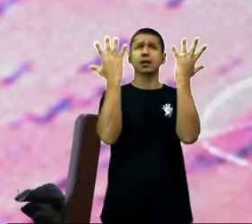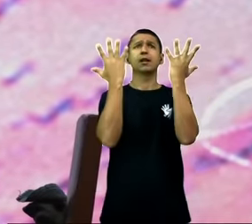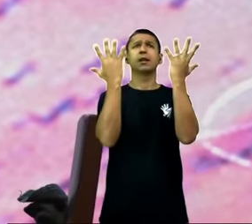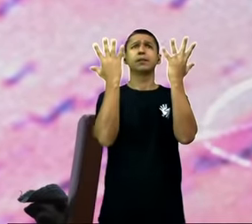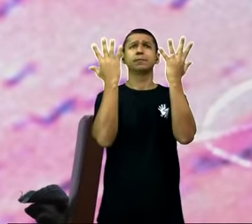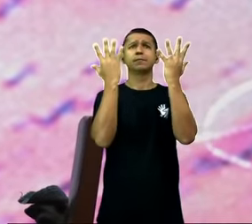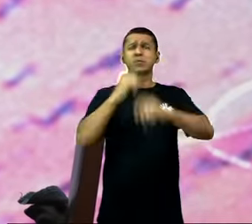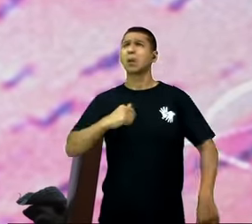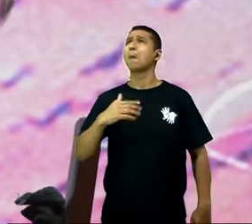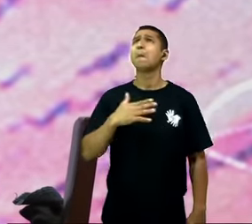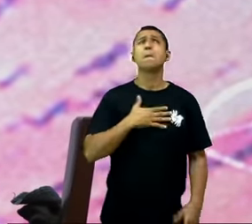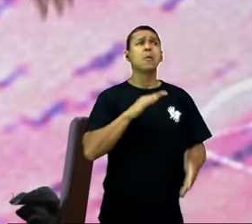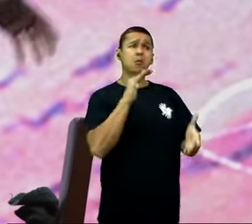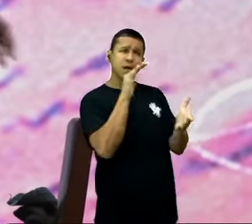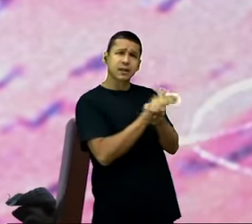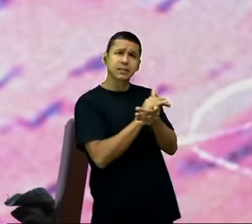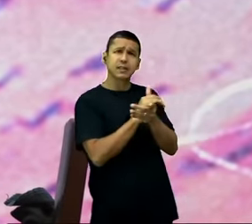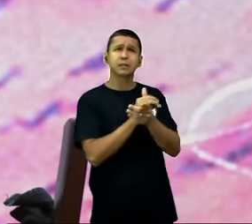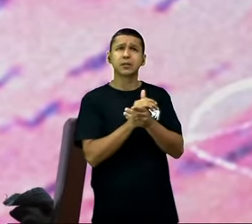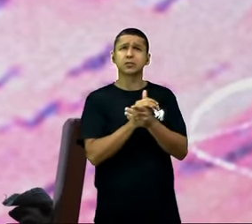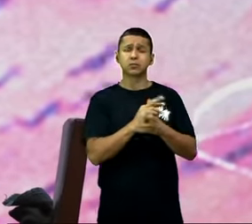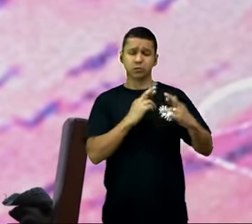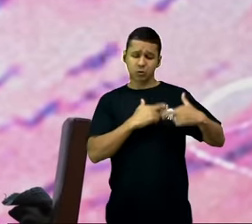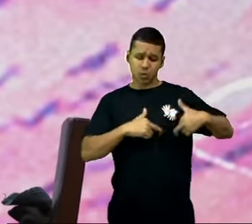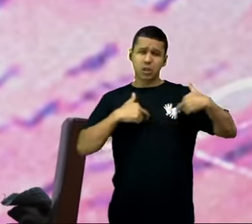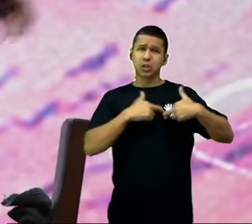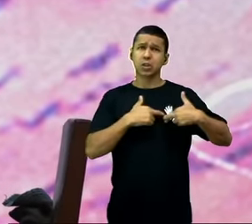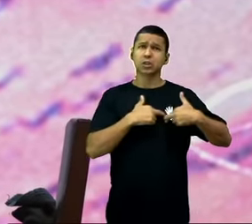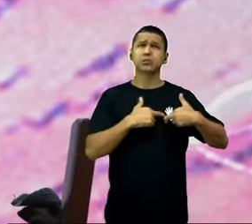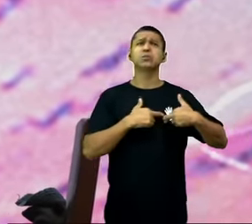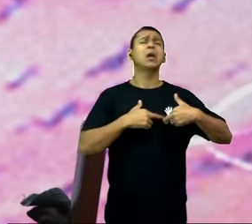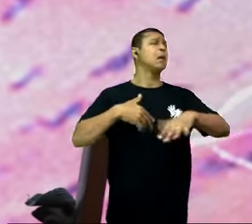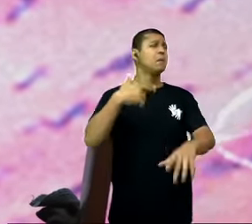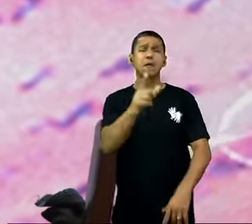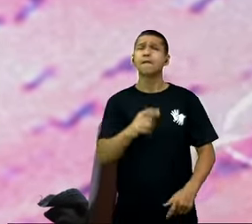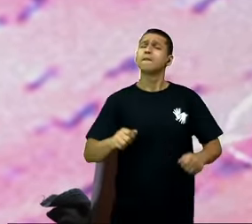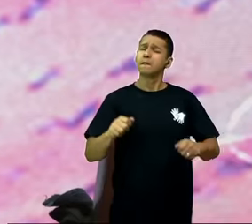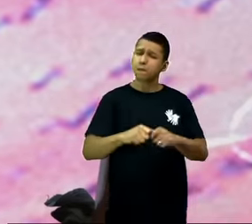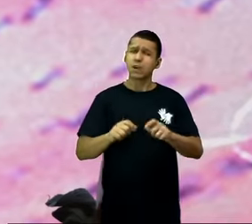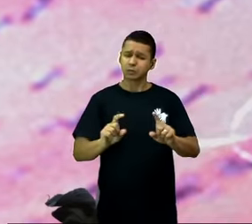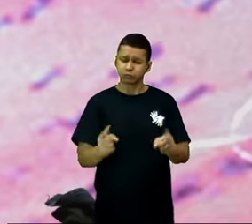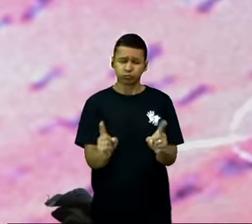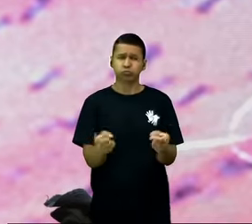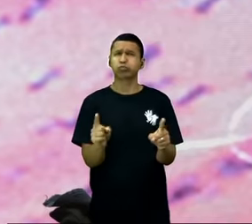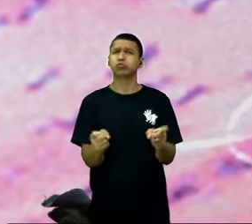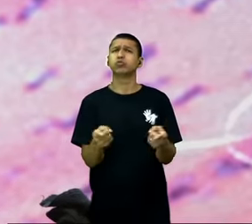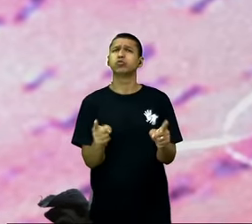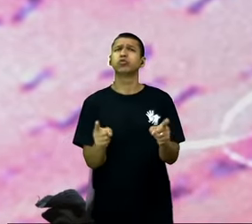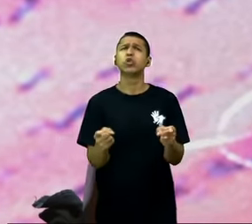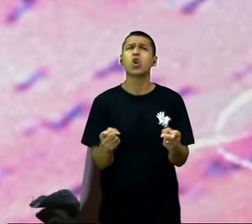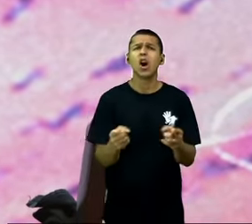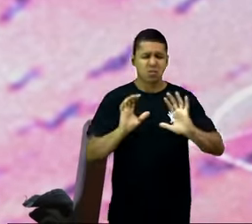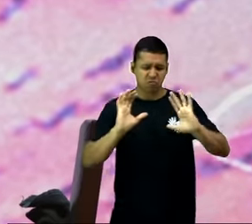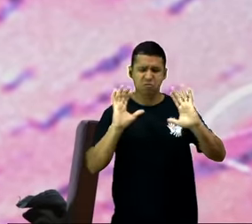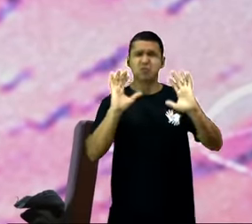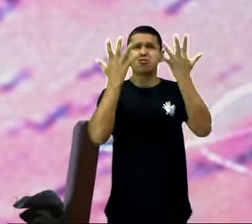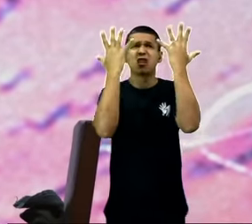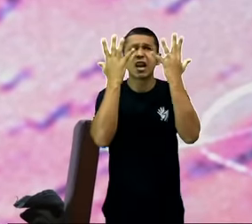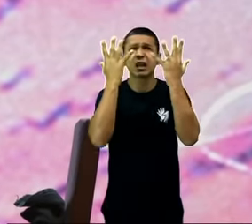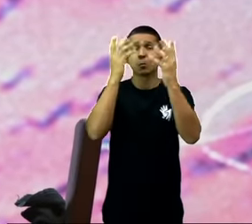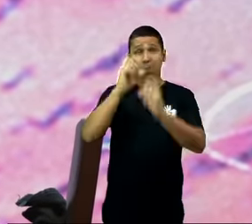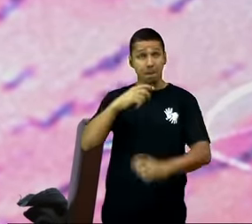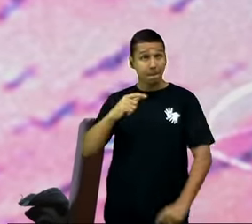Pastor, meu casamento está sendo restaurado. Meu amigo, faz festa, faz churrasco. O tanto que tinha gente torcendo para a tua derrota e para a tua